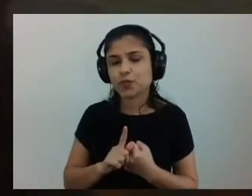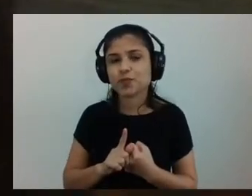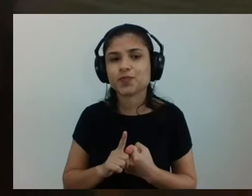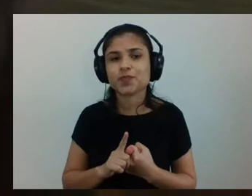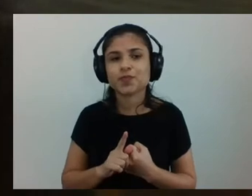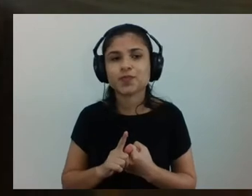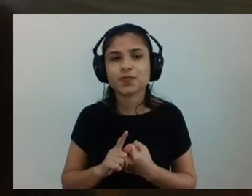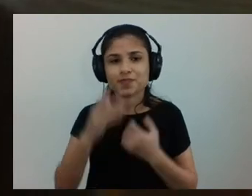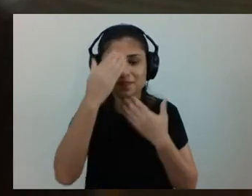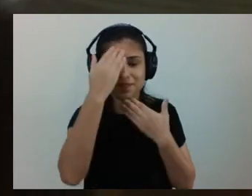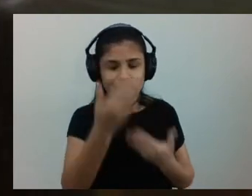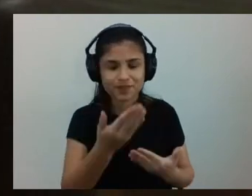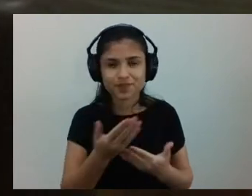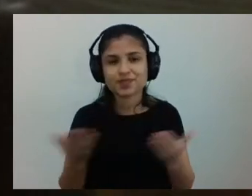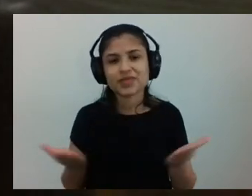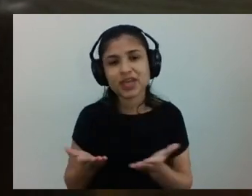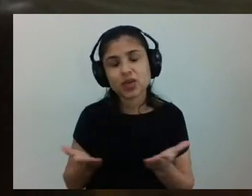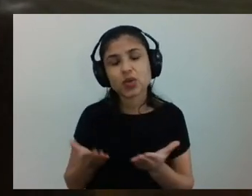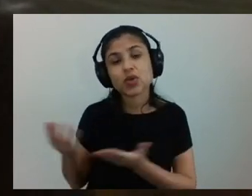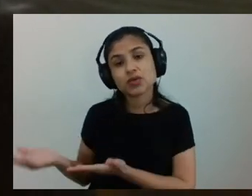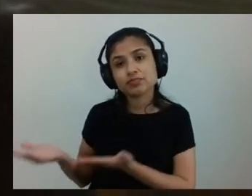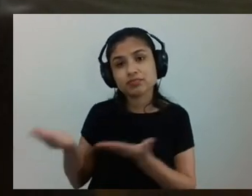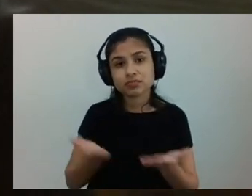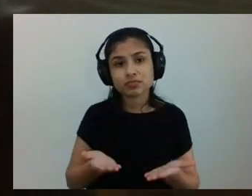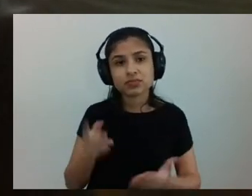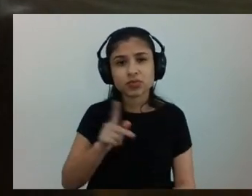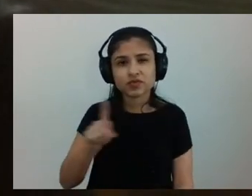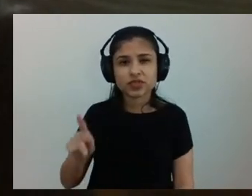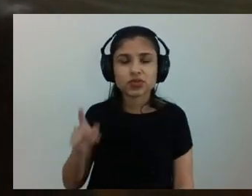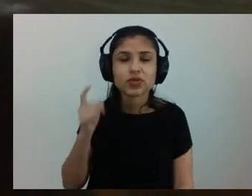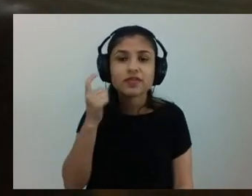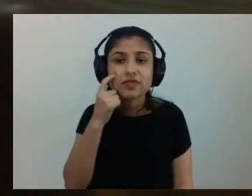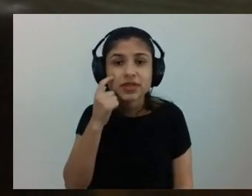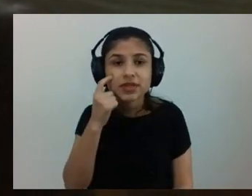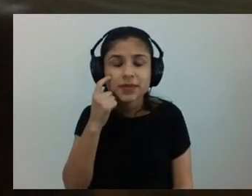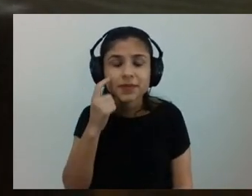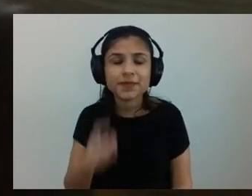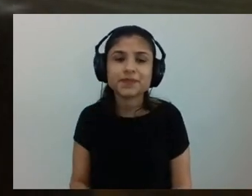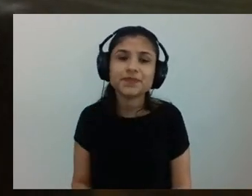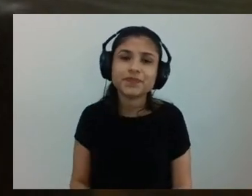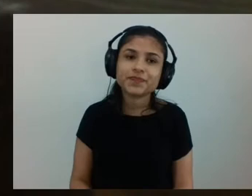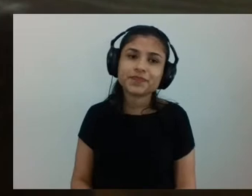Agora eu gostaria de passar a palavra para a professora Wanda.